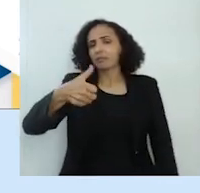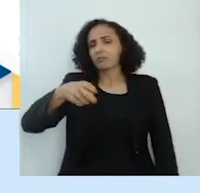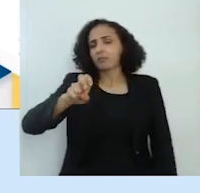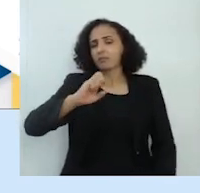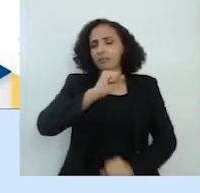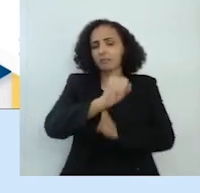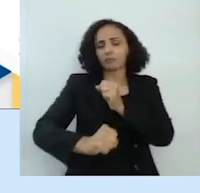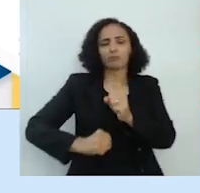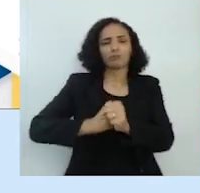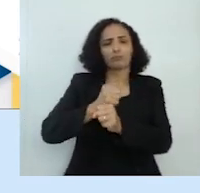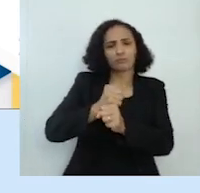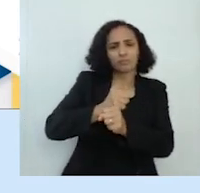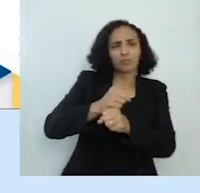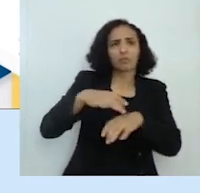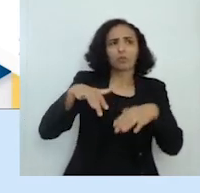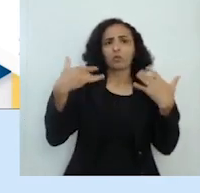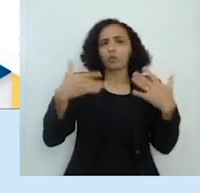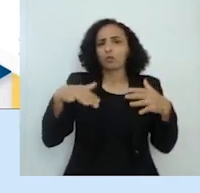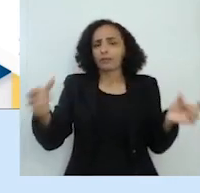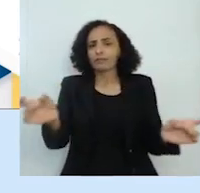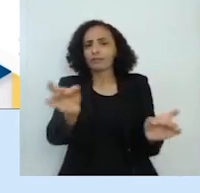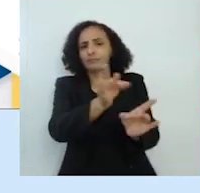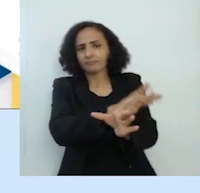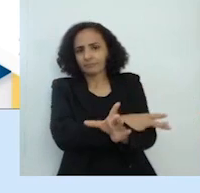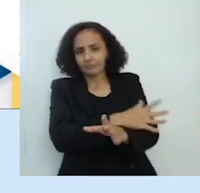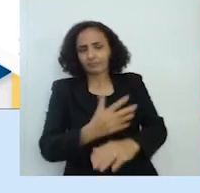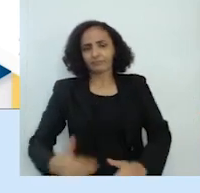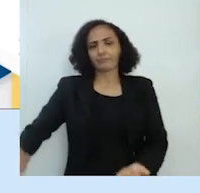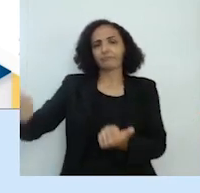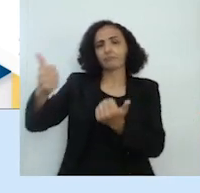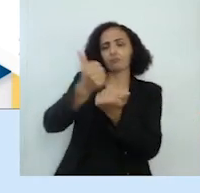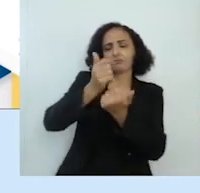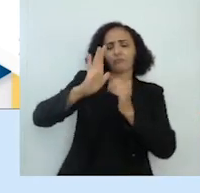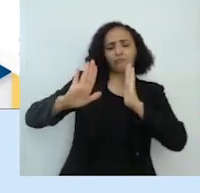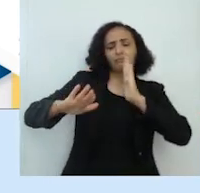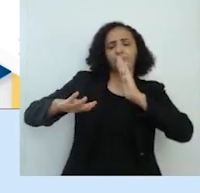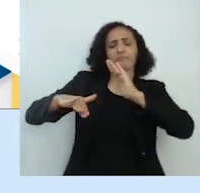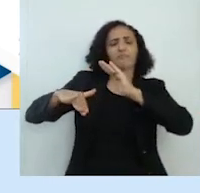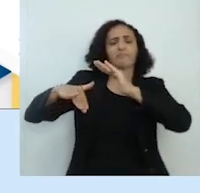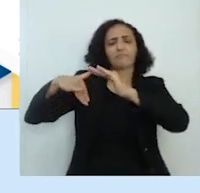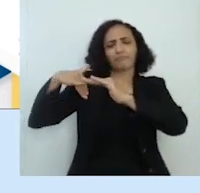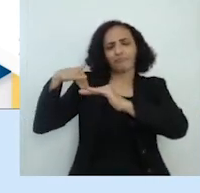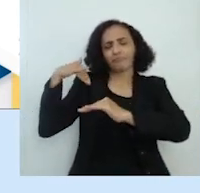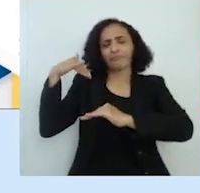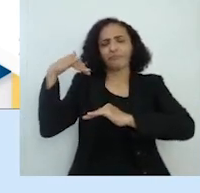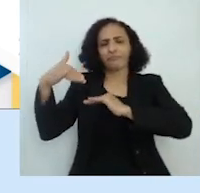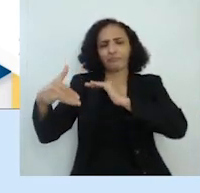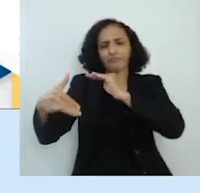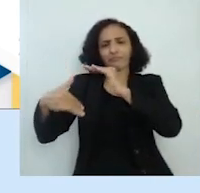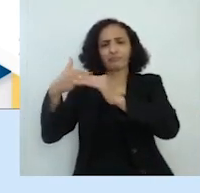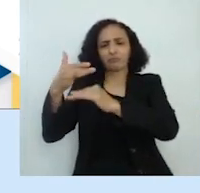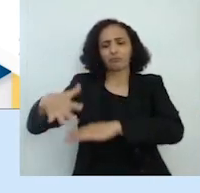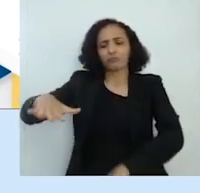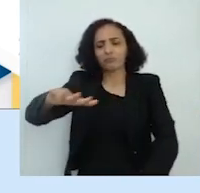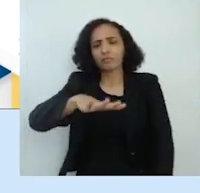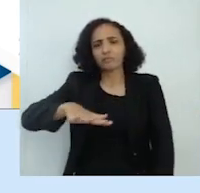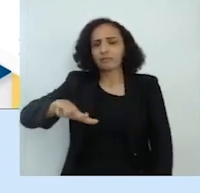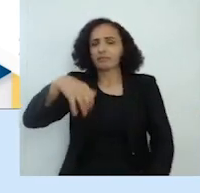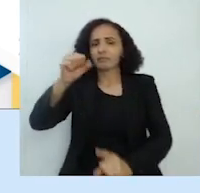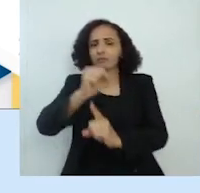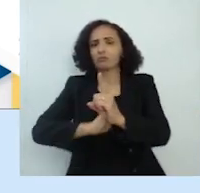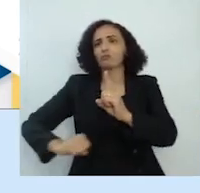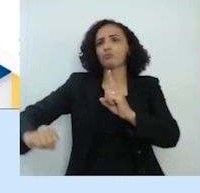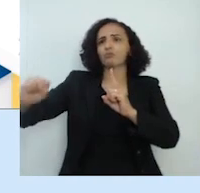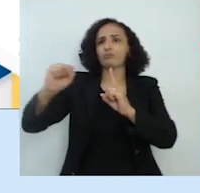produção feudal, porque foi substituído de forma gradual, lenta, que atingiu todos os setores da sociedade. É chamada